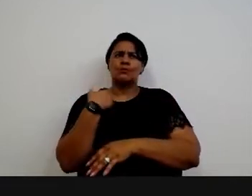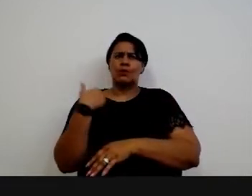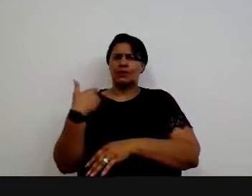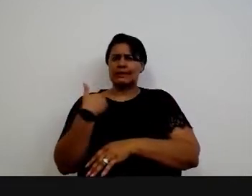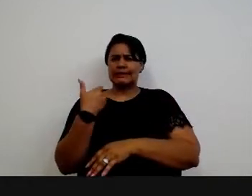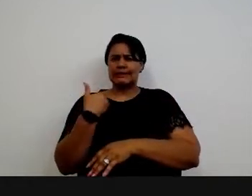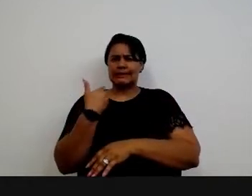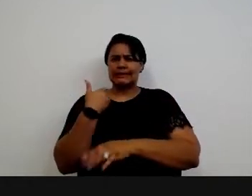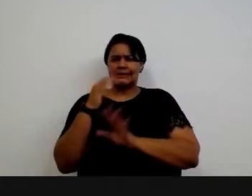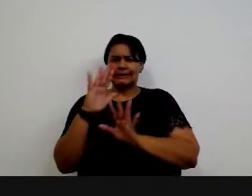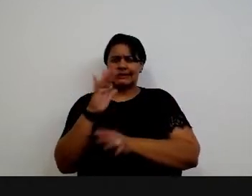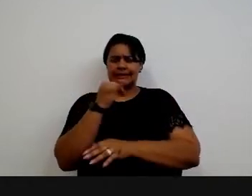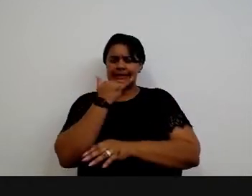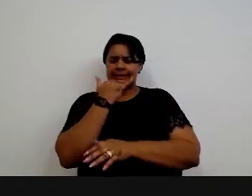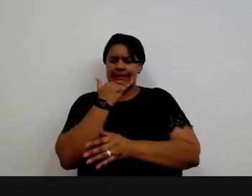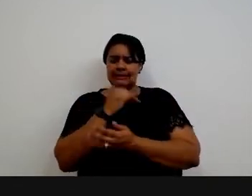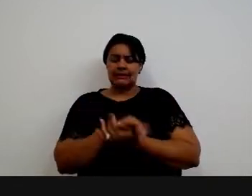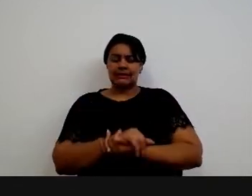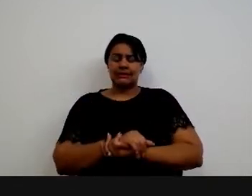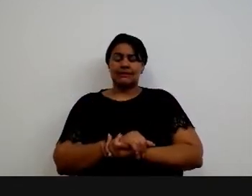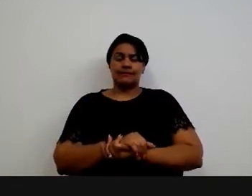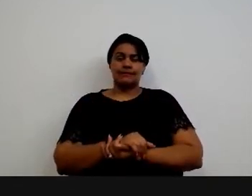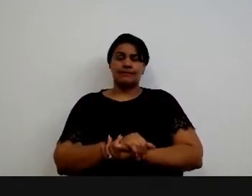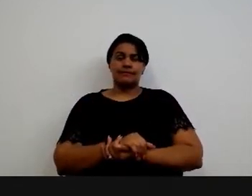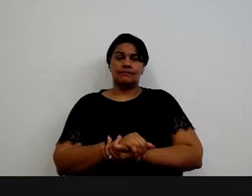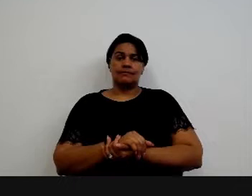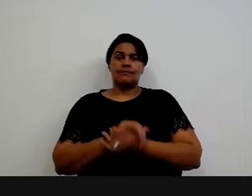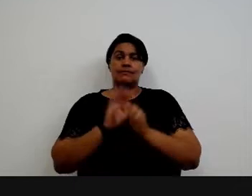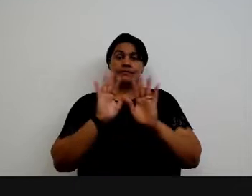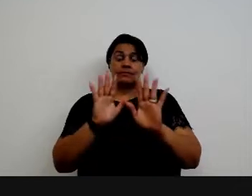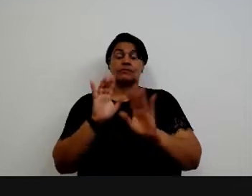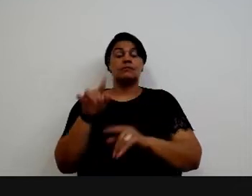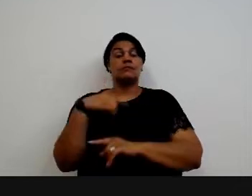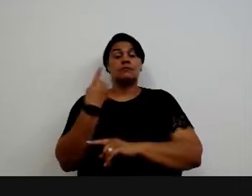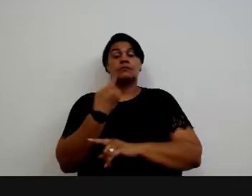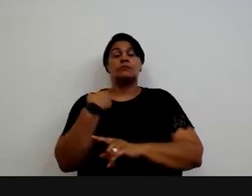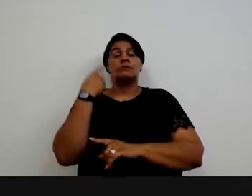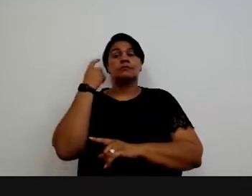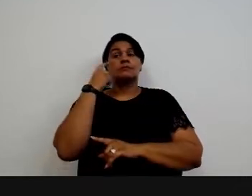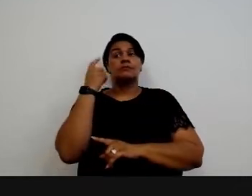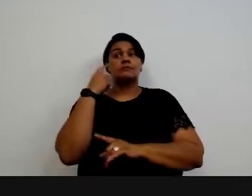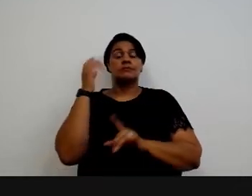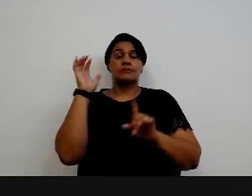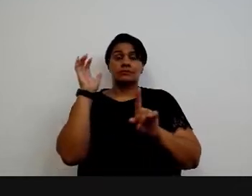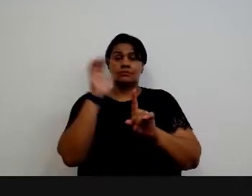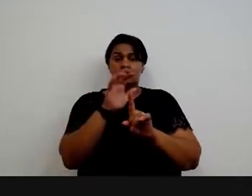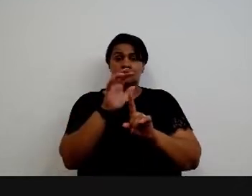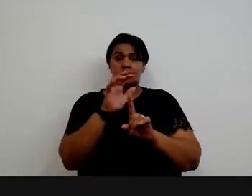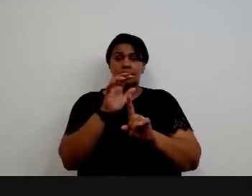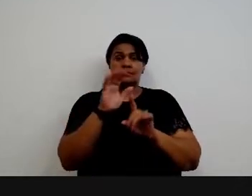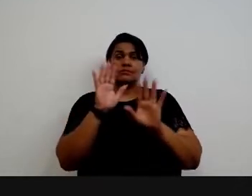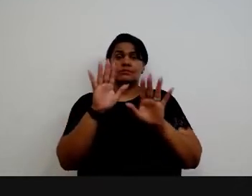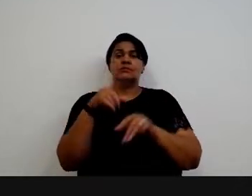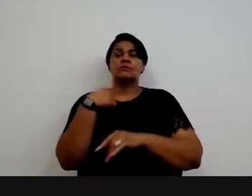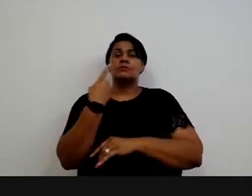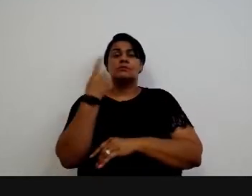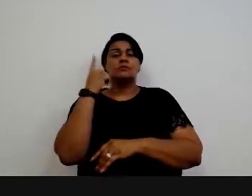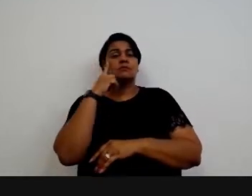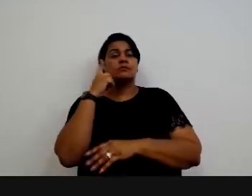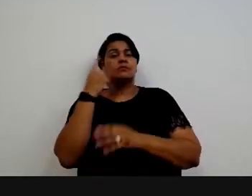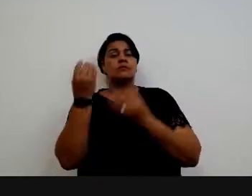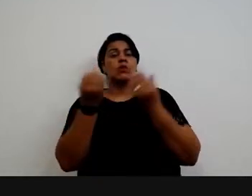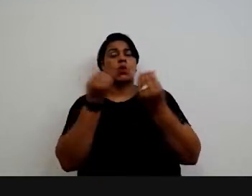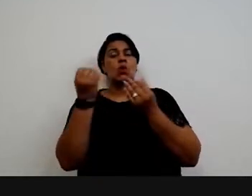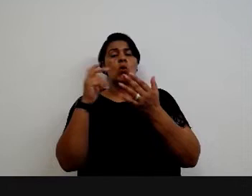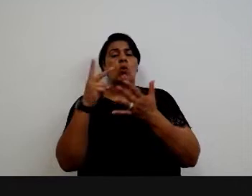Eu estava falando dos impactos. Quando a gente pensa nos impactos dessas ações, a gente pensa muito no como é que ela age lá com os